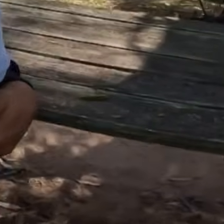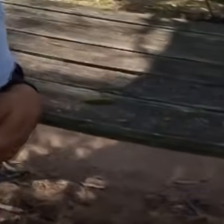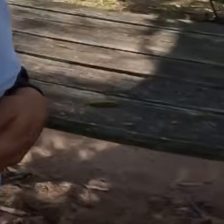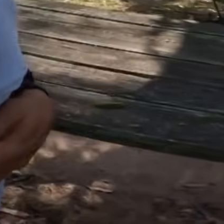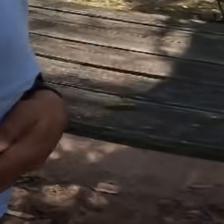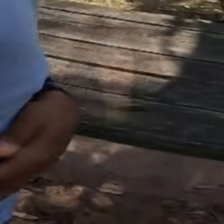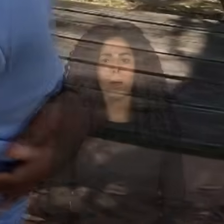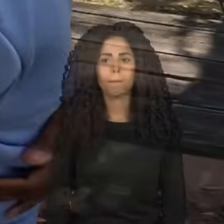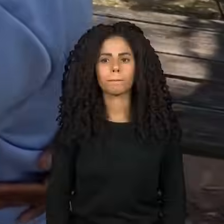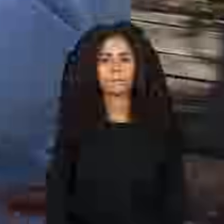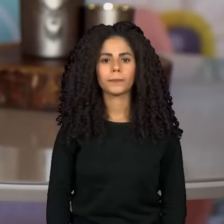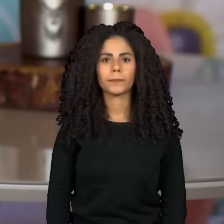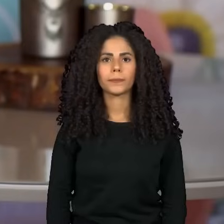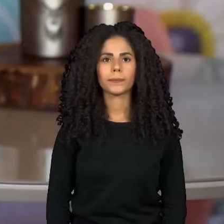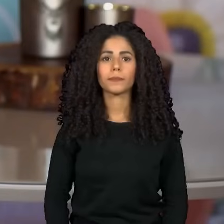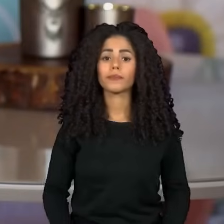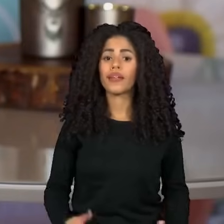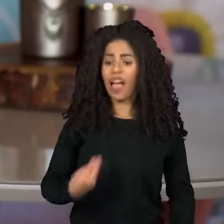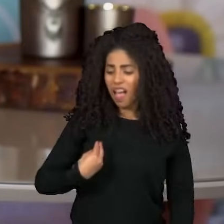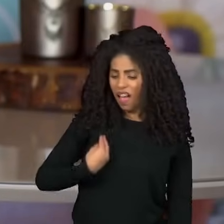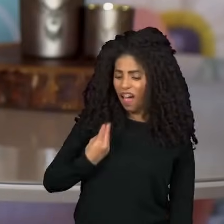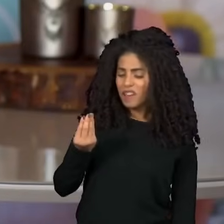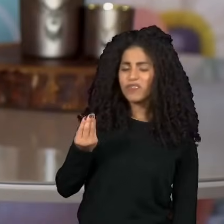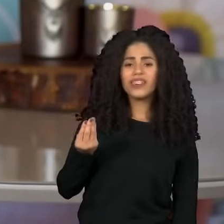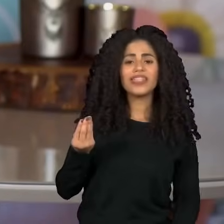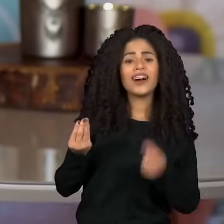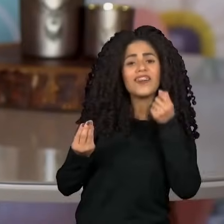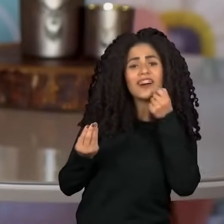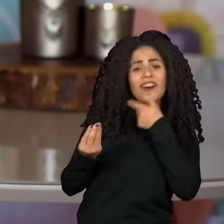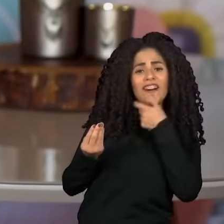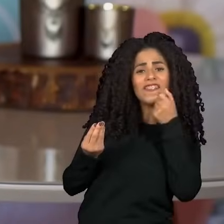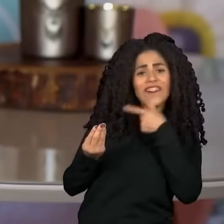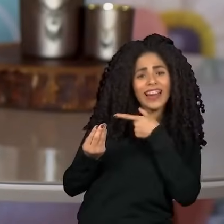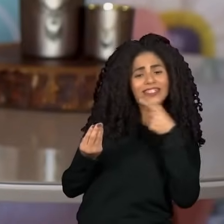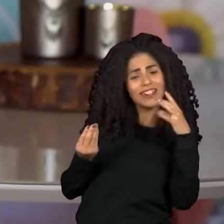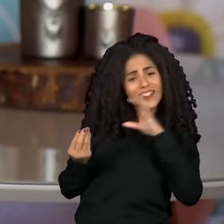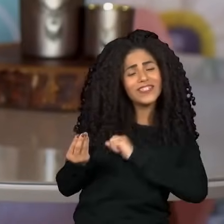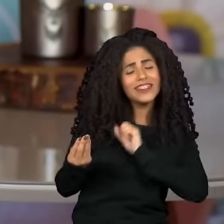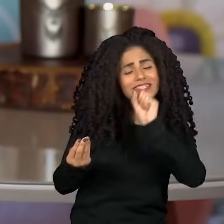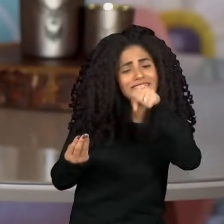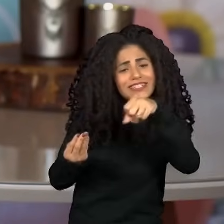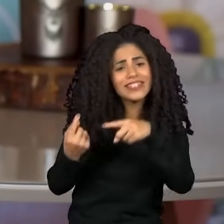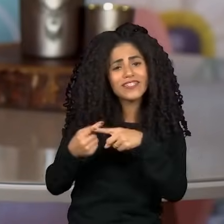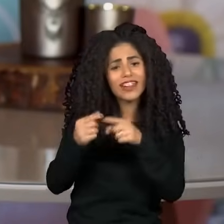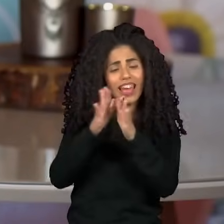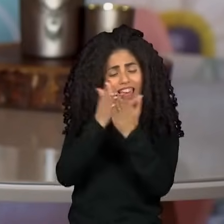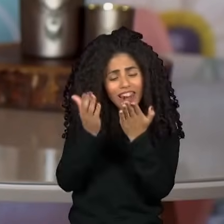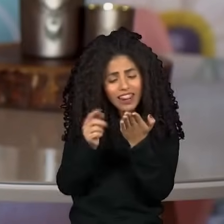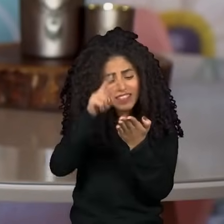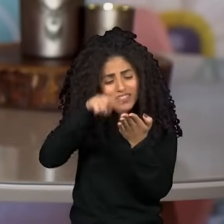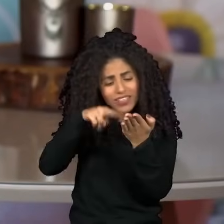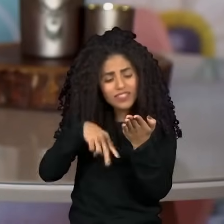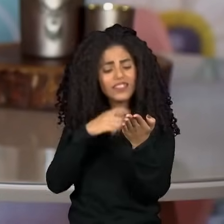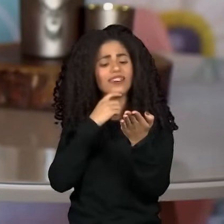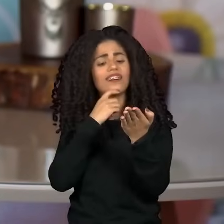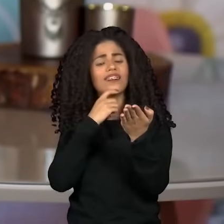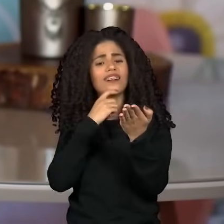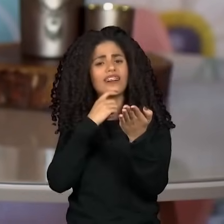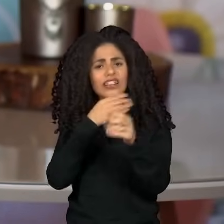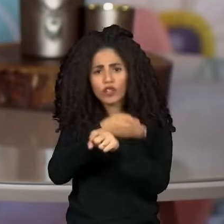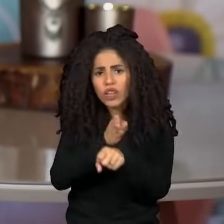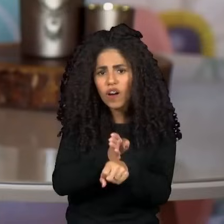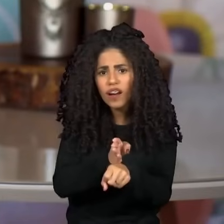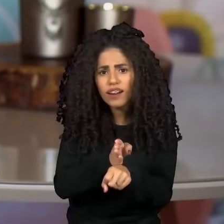Não é uma comédia romântica a vida, né? Você não esbarra numa pessoa numa livraria e tá com o mesmo livro na mão e vocês começam a conversar. Não é assim o tempo